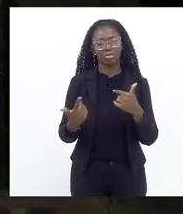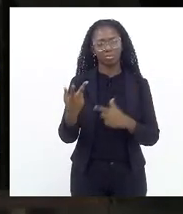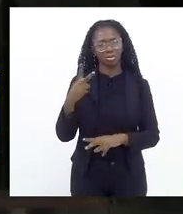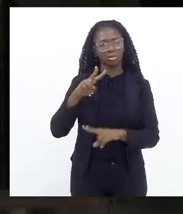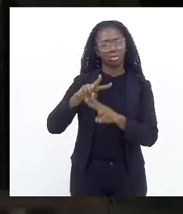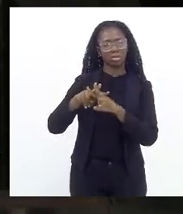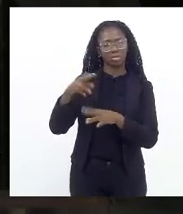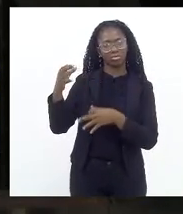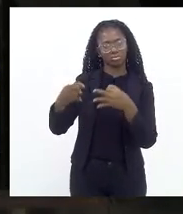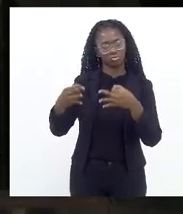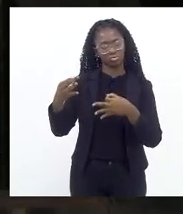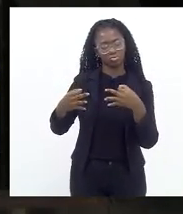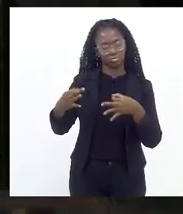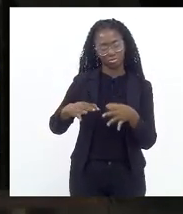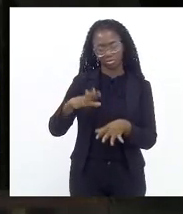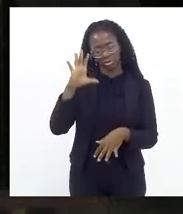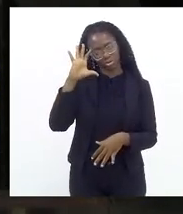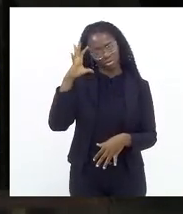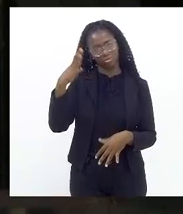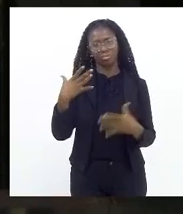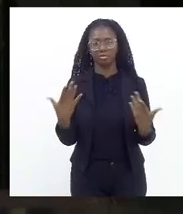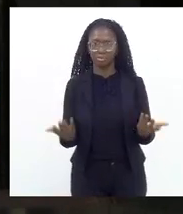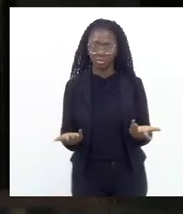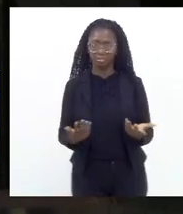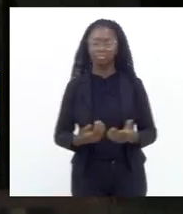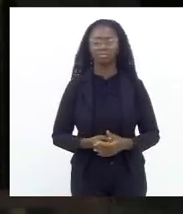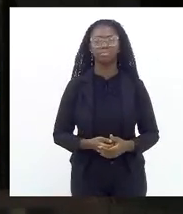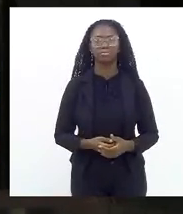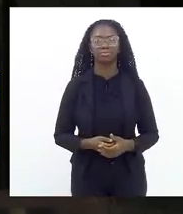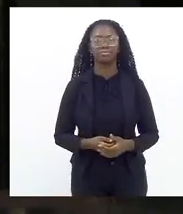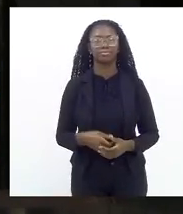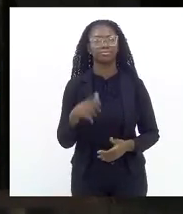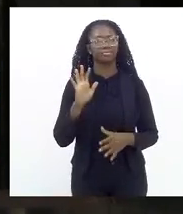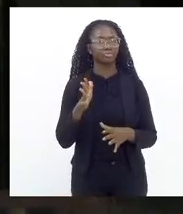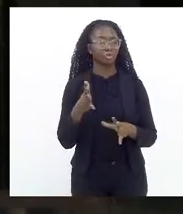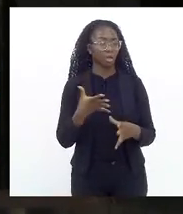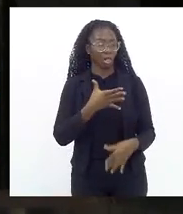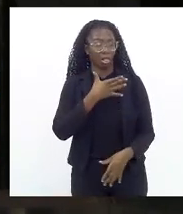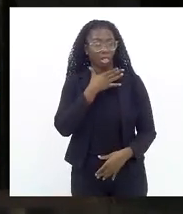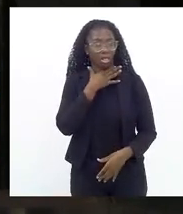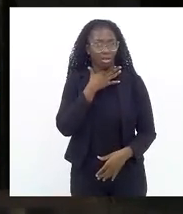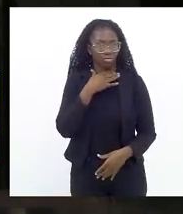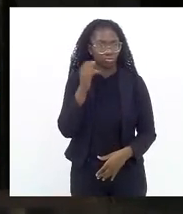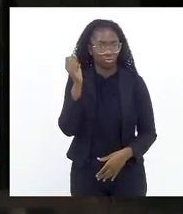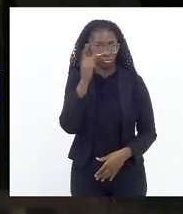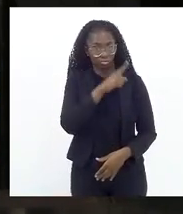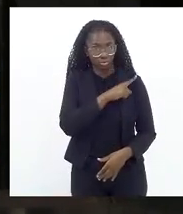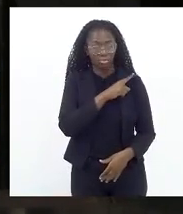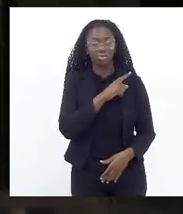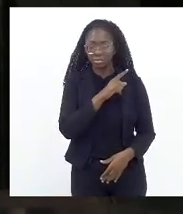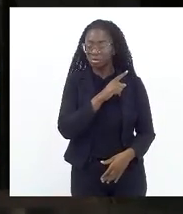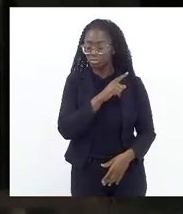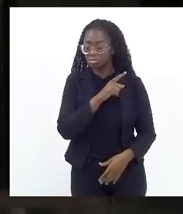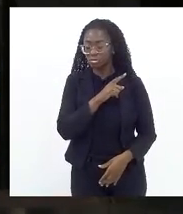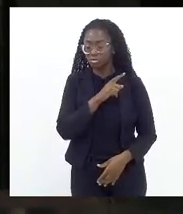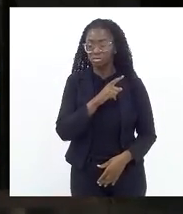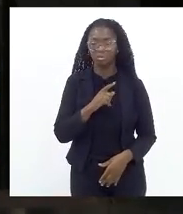julgar. Portanto, de qualquer maneira, já é muito, muito grave. Tudo isso é muito grave. E aí,